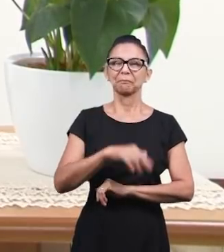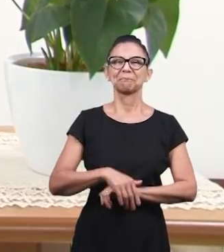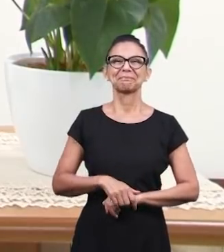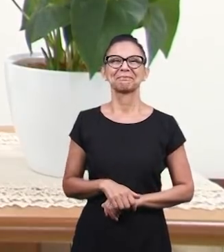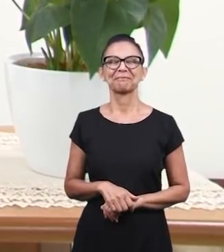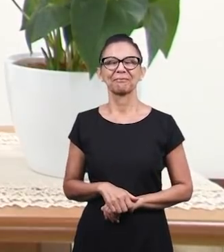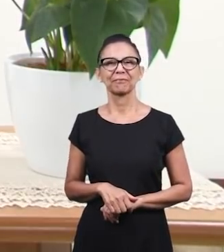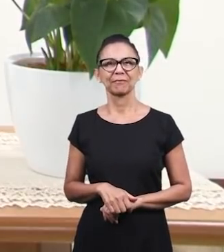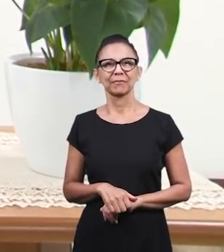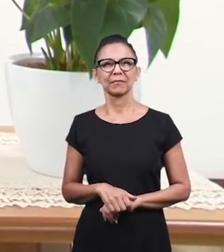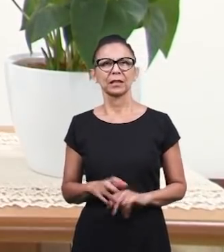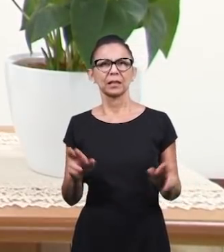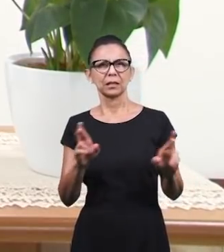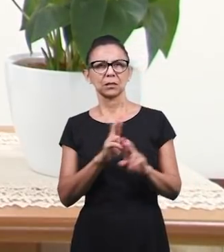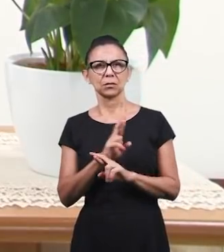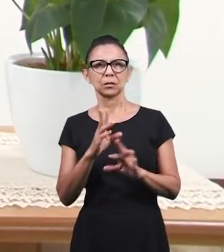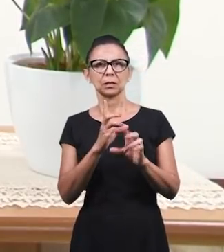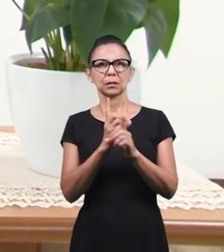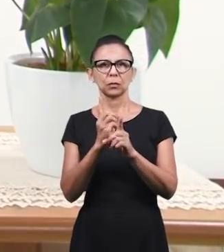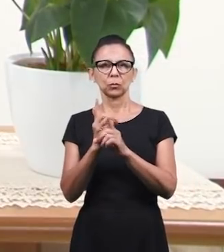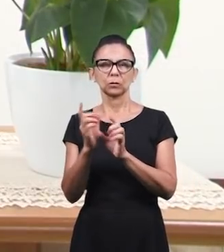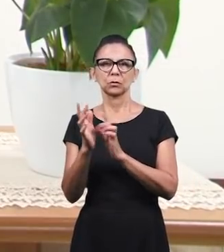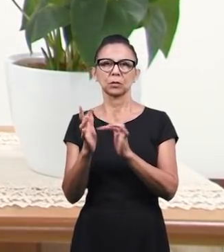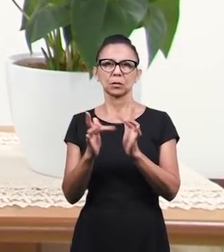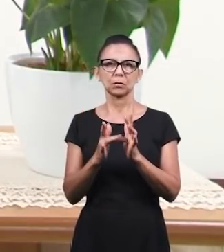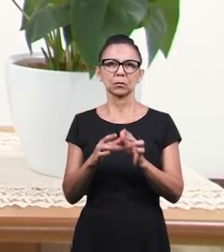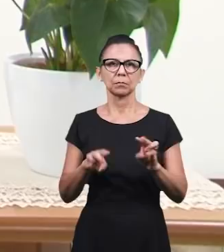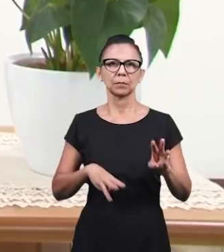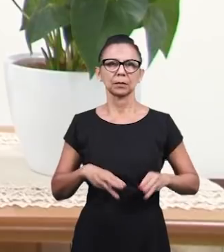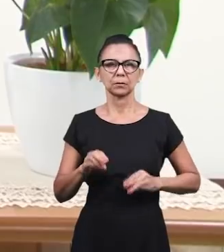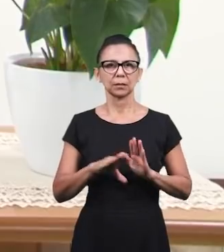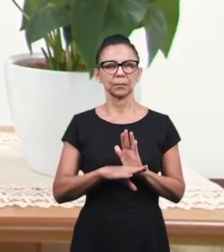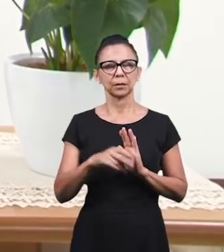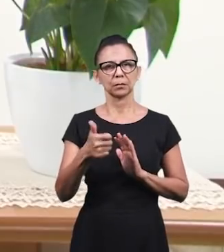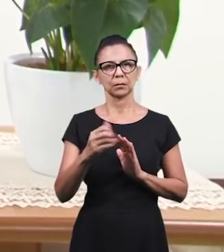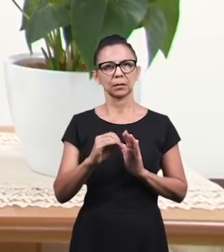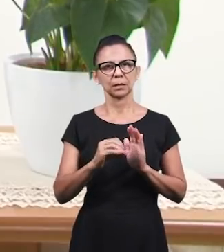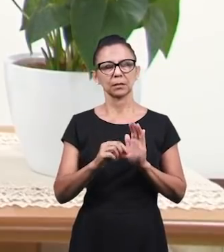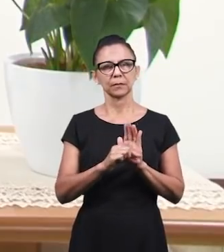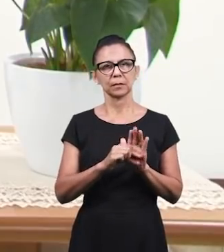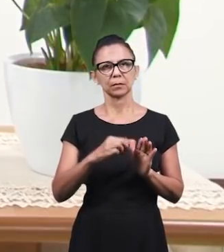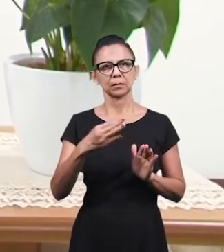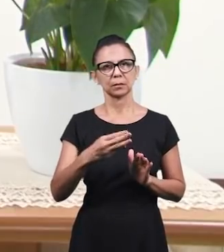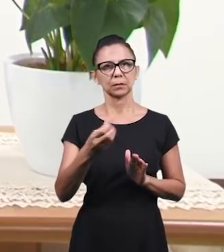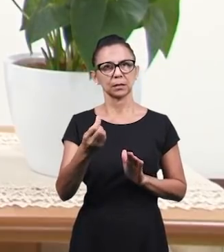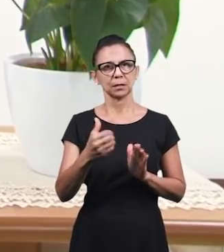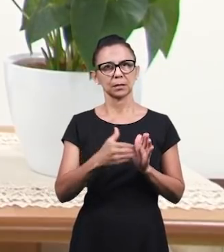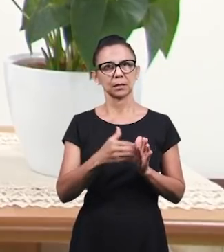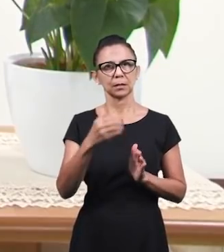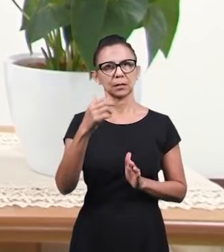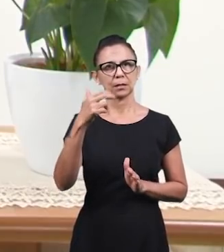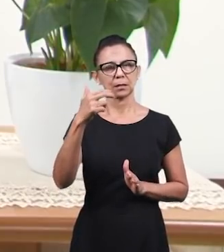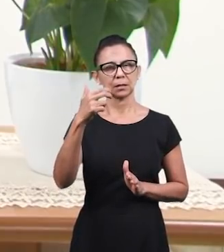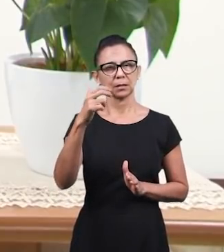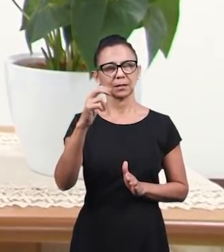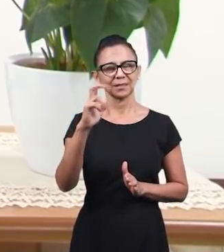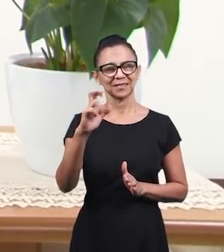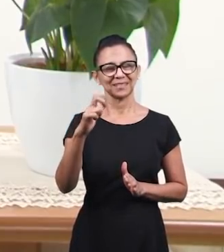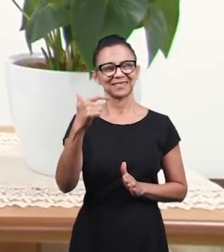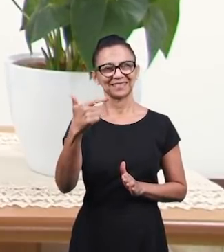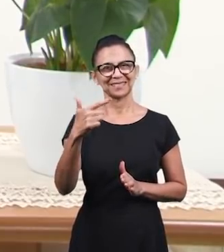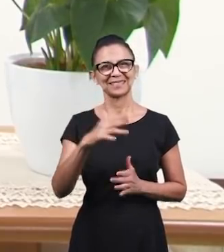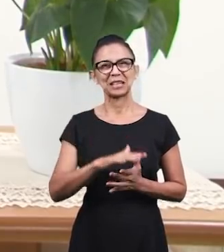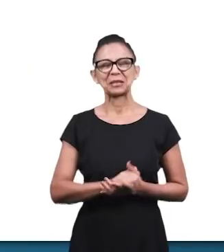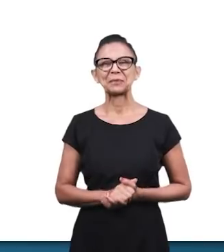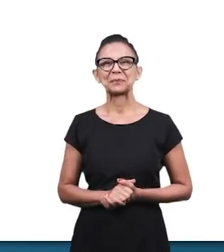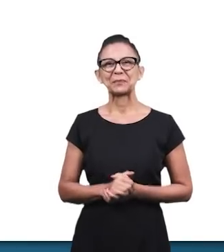olhar ainda relativa aos encontros do Senhor Jesus no texto de Marcos, capítulo 10, 46 a 52. E a